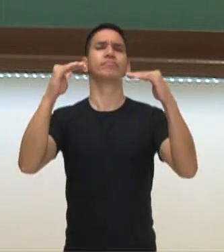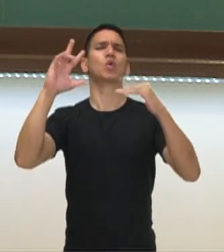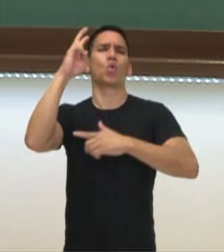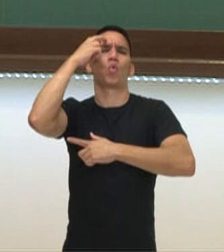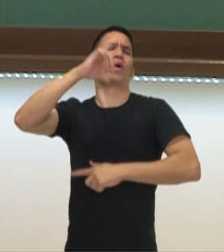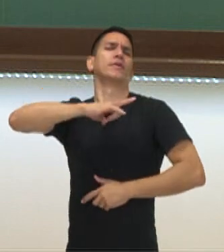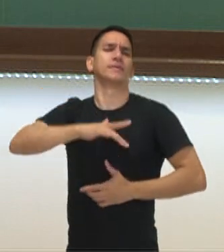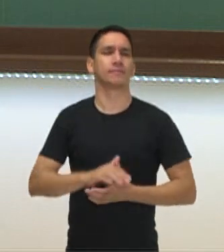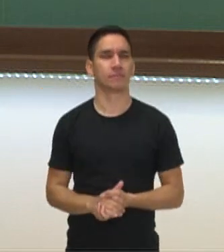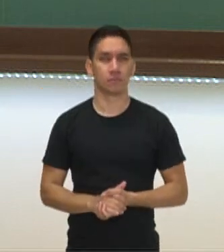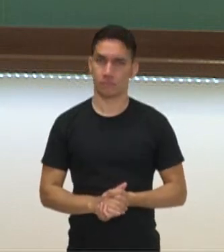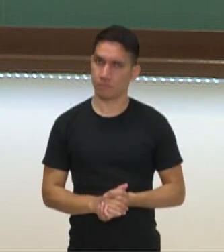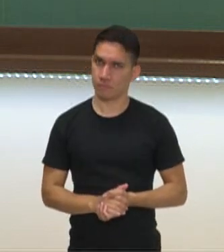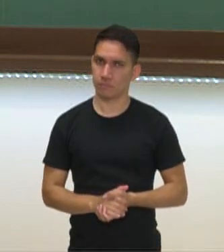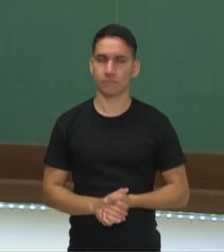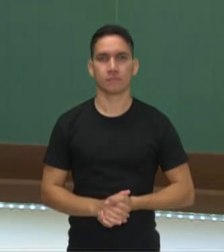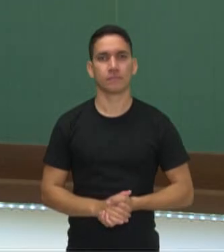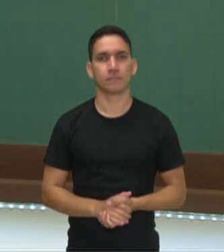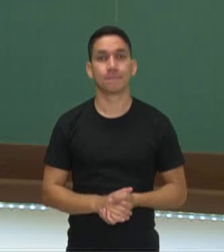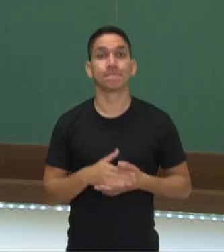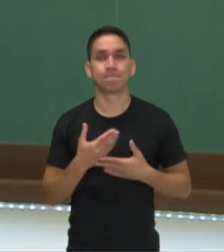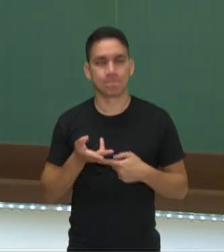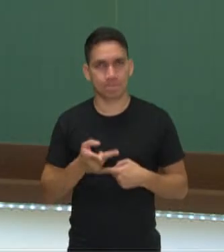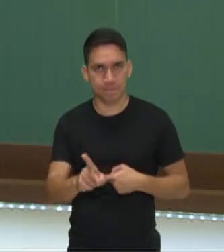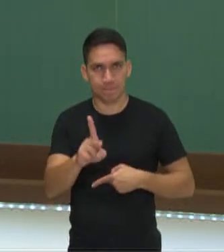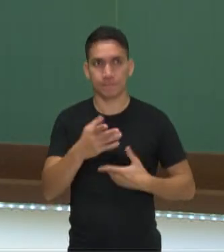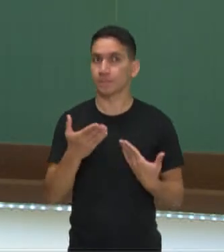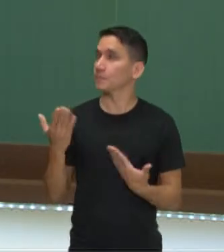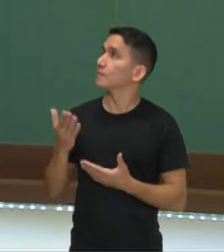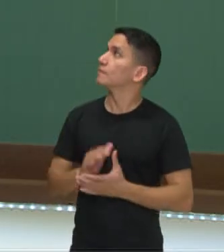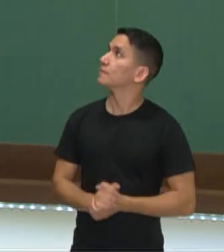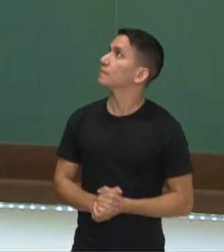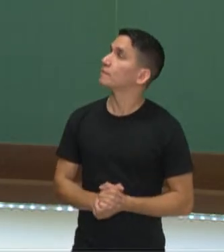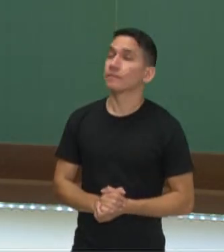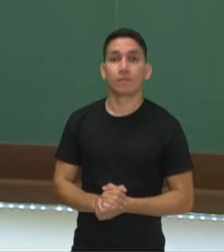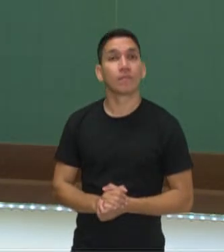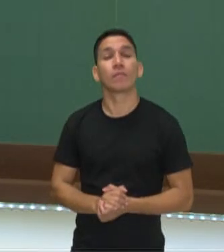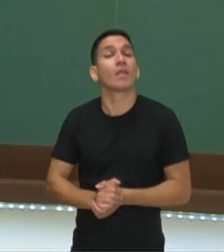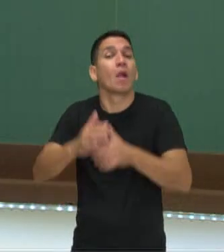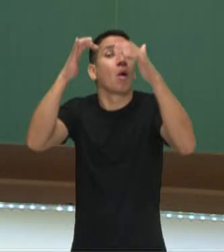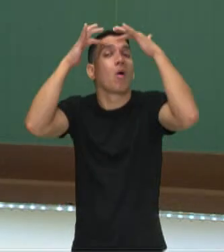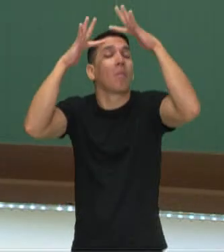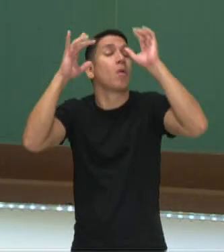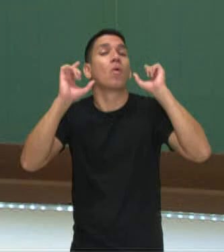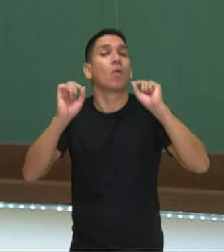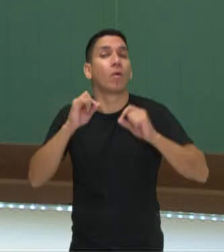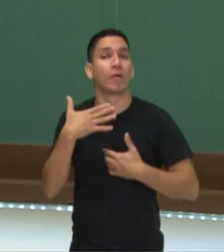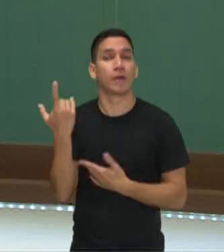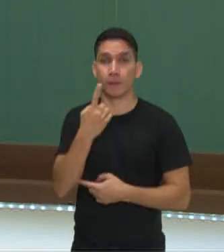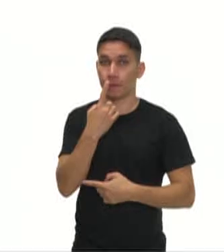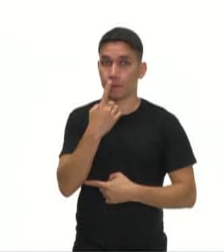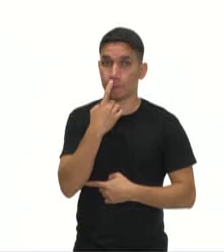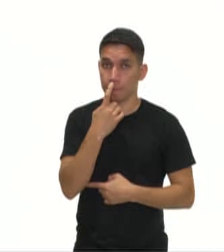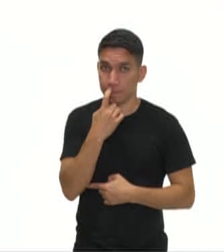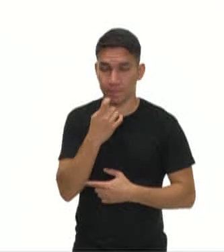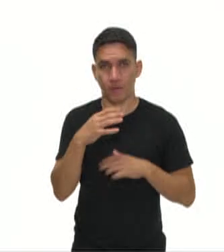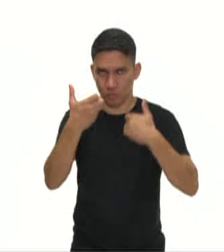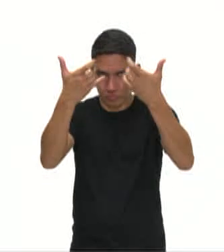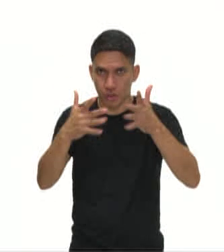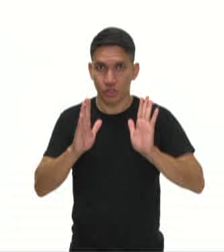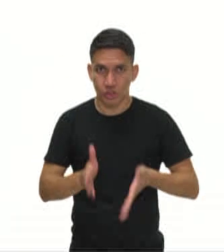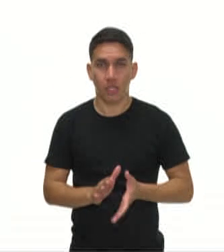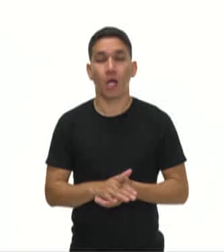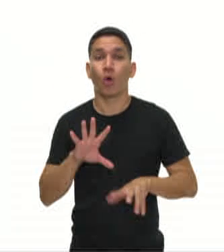cultura. Então vamos seguir aqui. Bom, o pensamento do Gilberto Freire, né? Como eu disse para vocês,